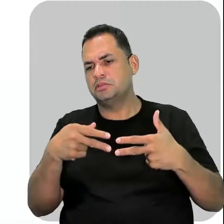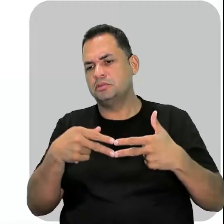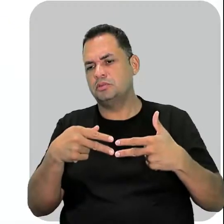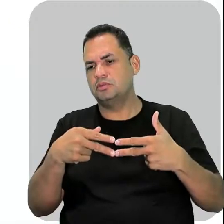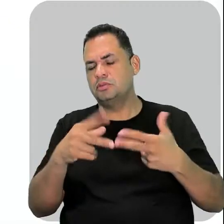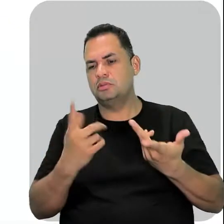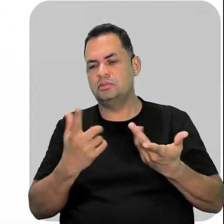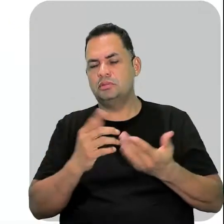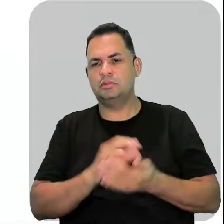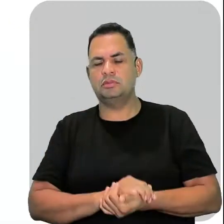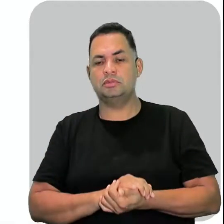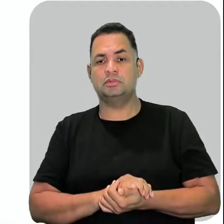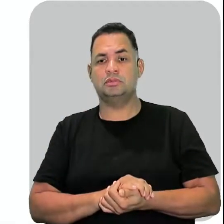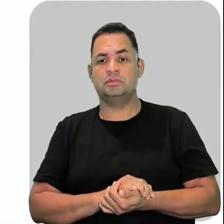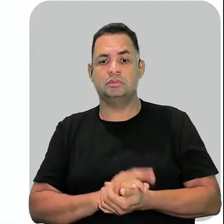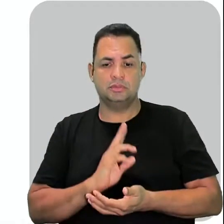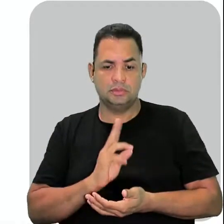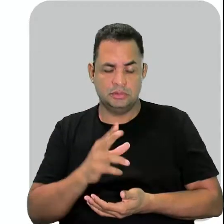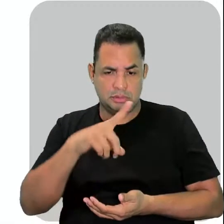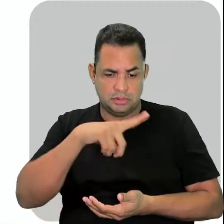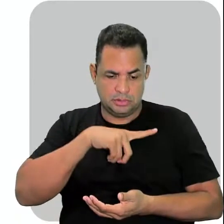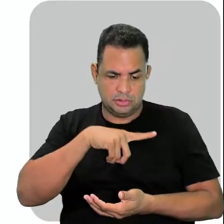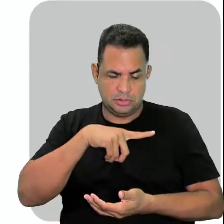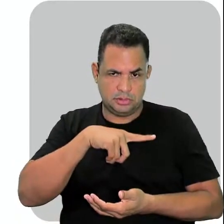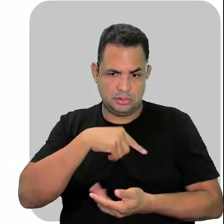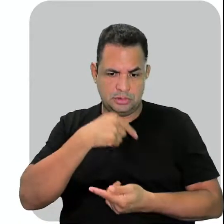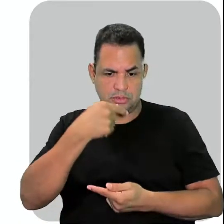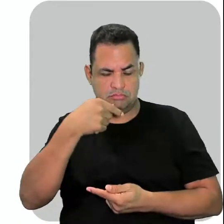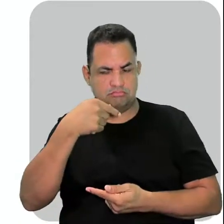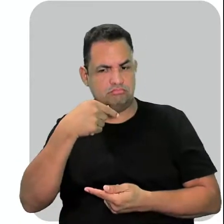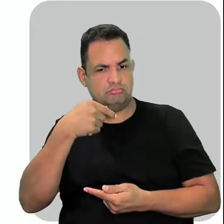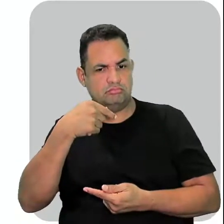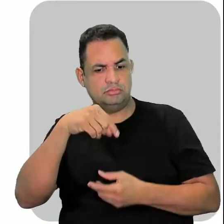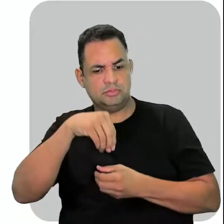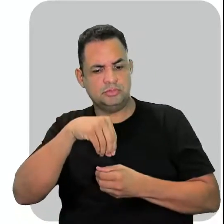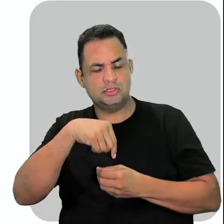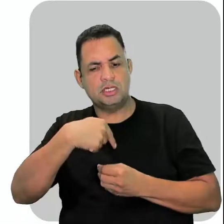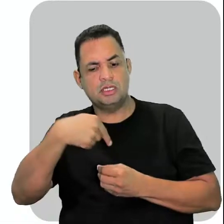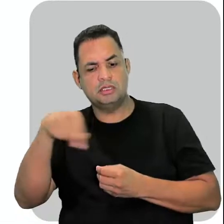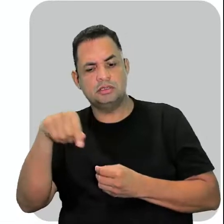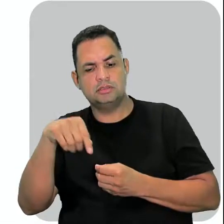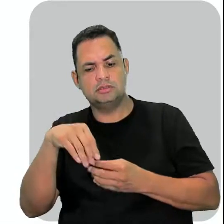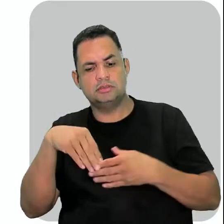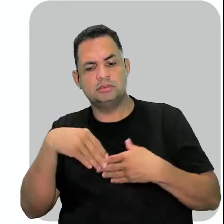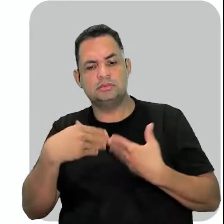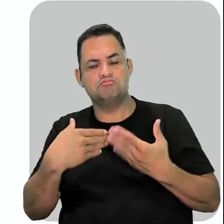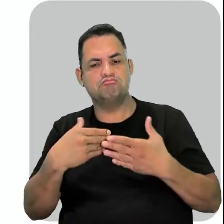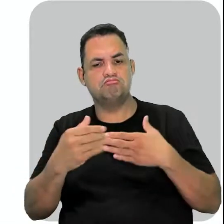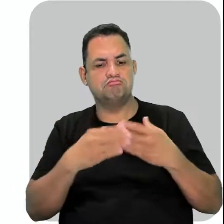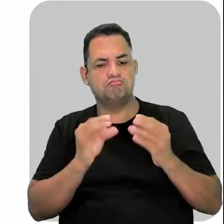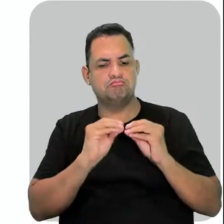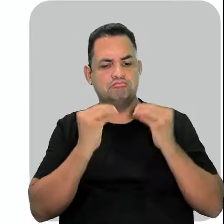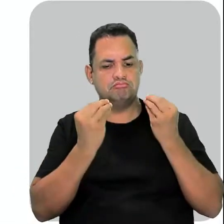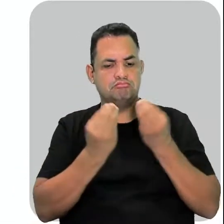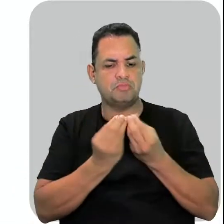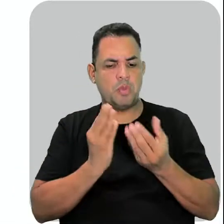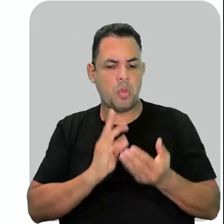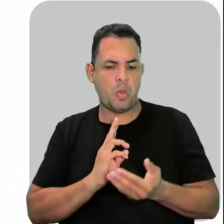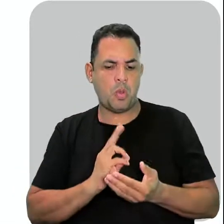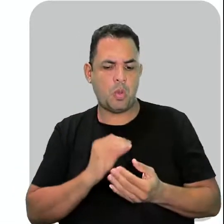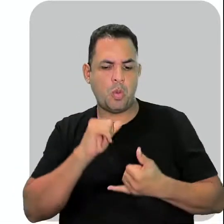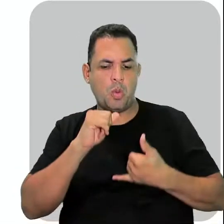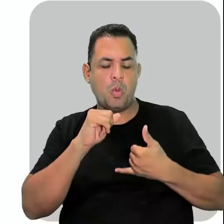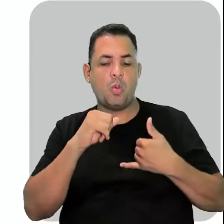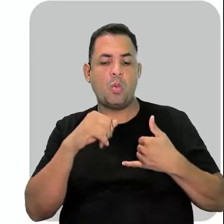não é adição. Sempre que eu tiver a saída de qualquer substância durante o processo da nossa